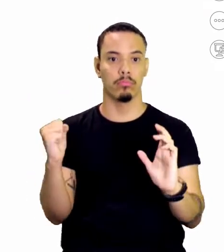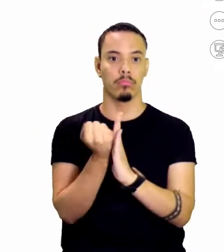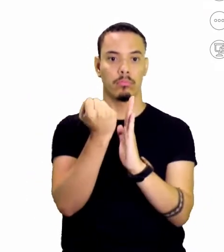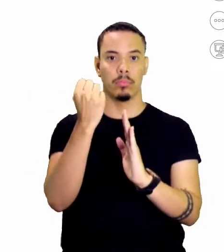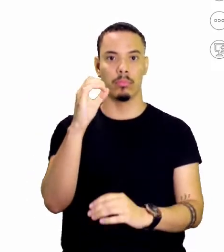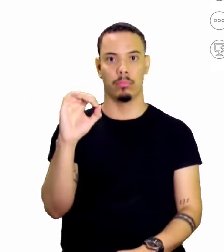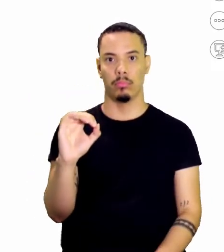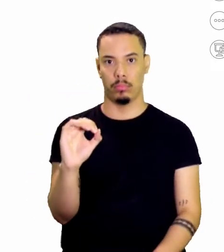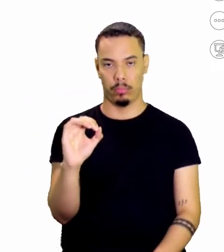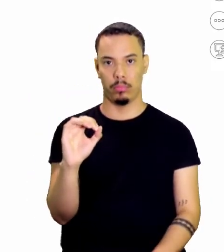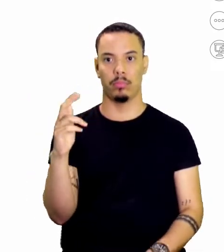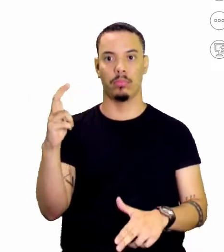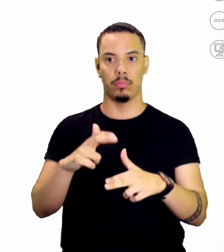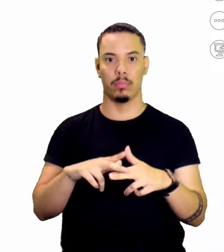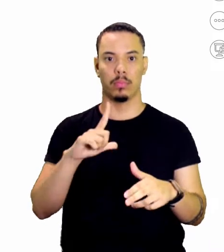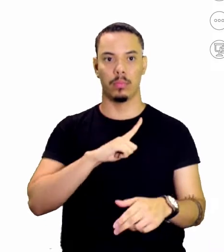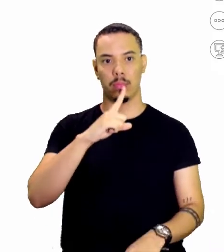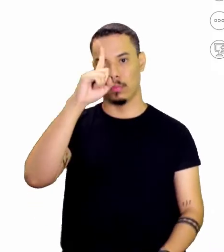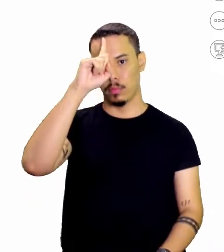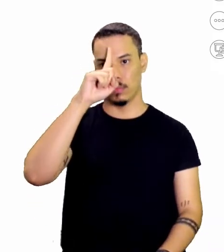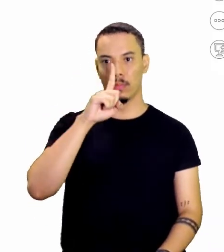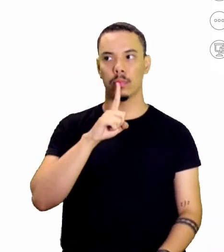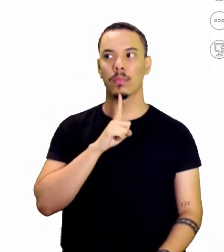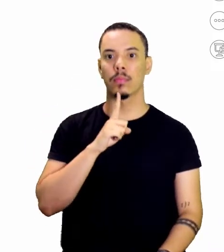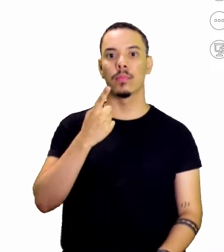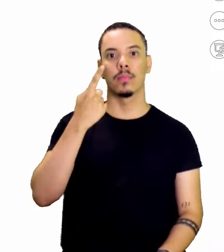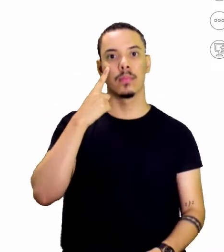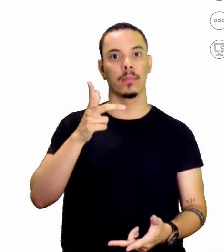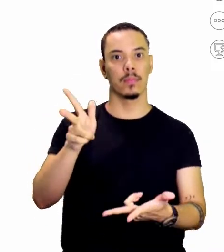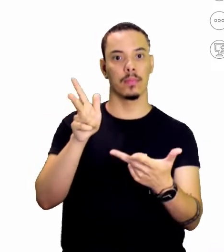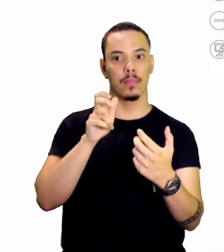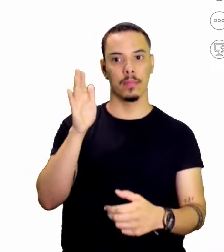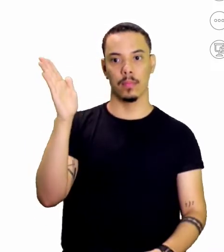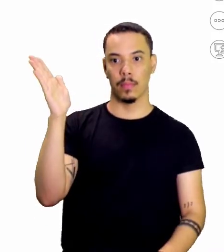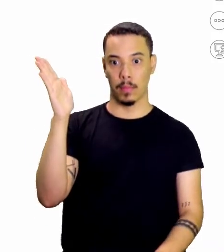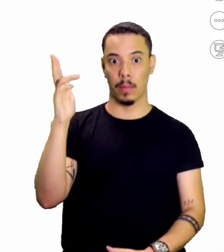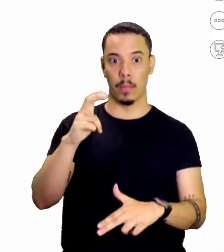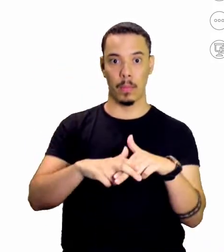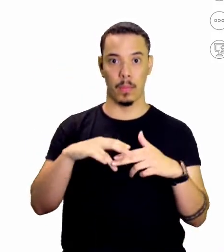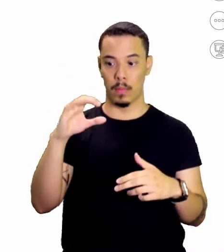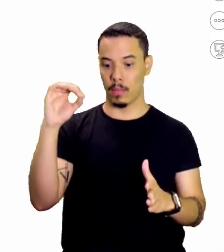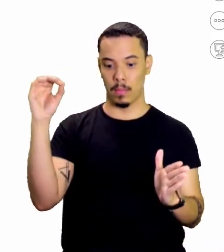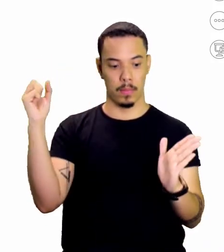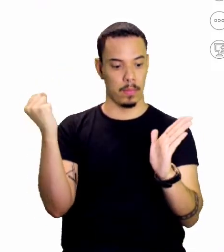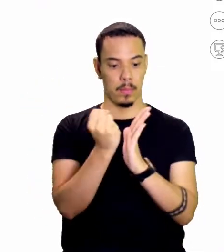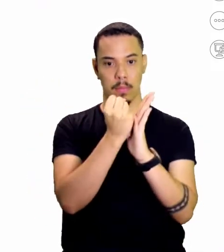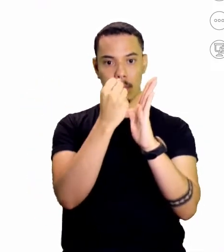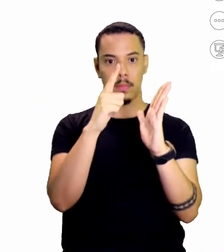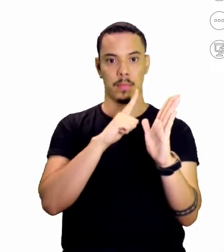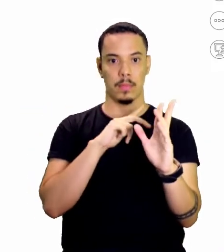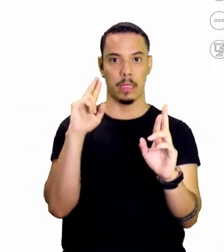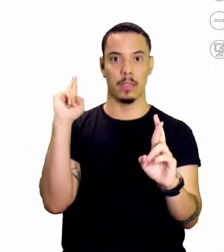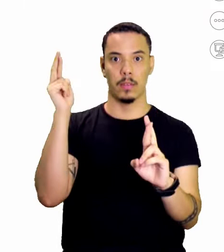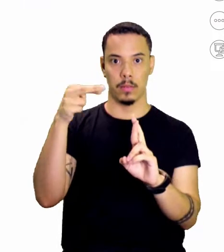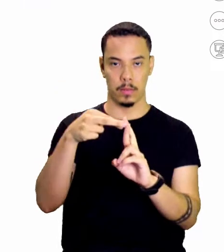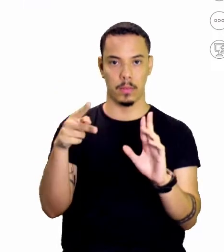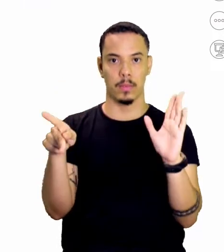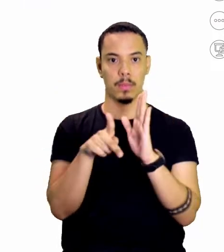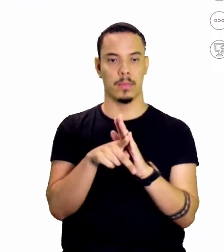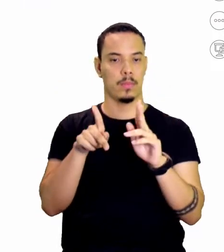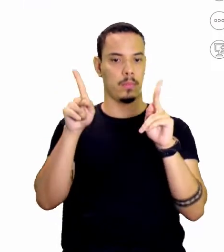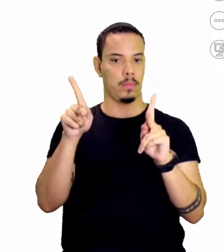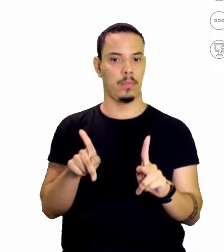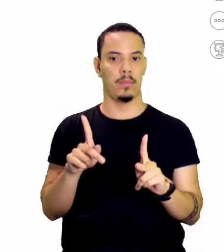um marco zero né início é um Marco Zero é o nosso referencial da